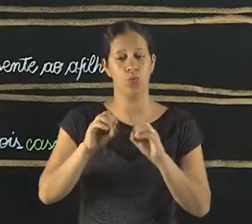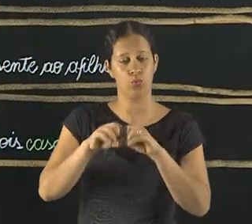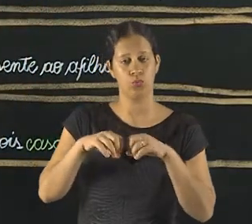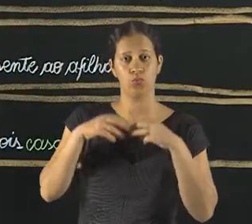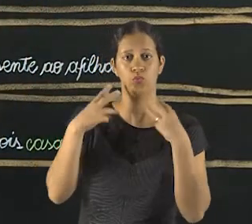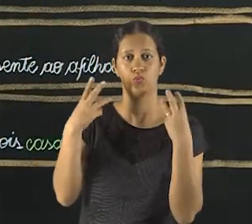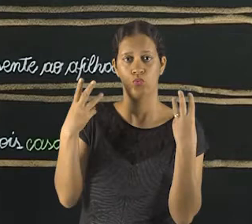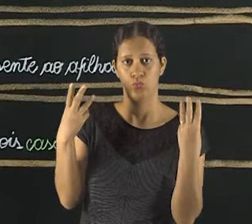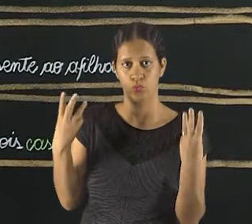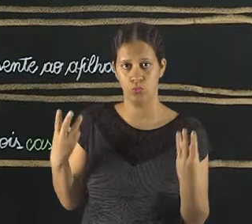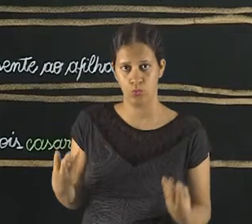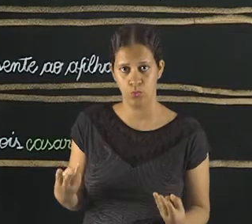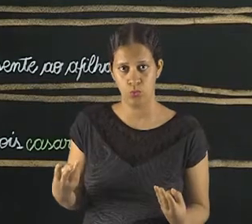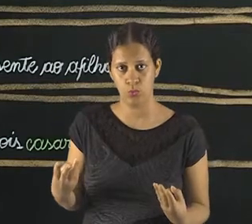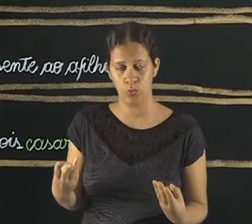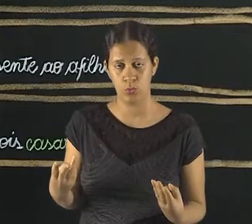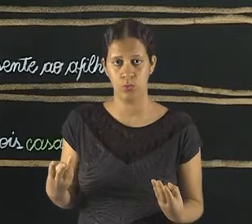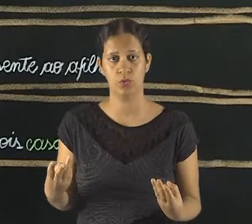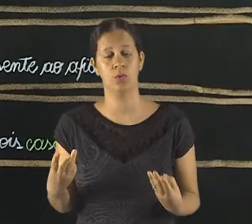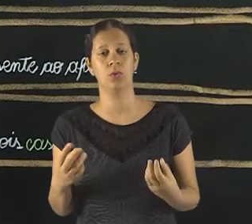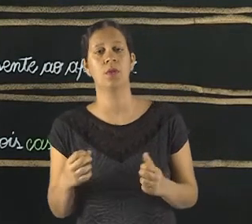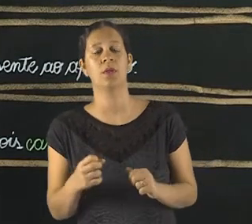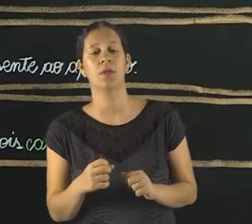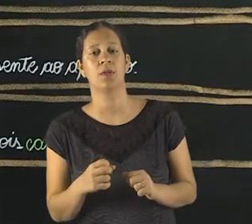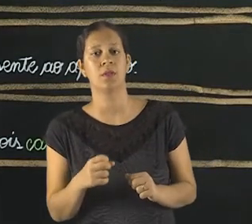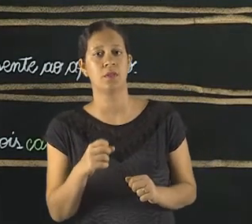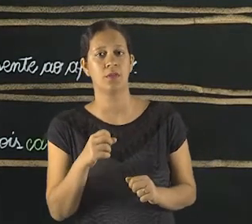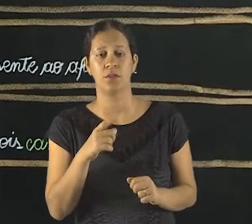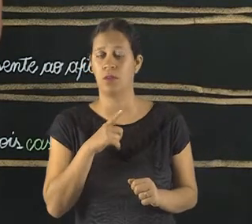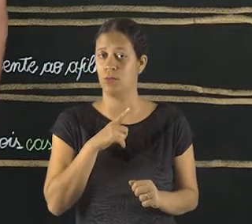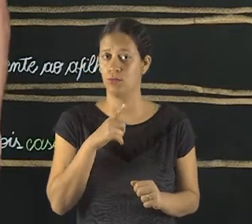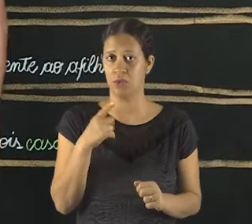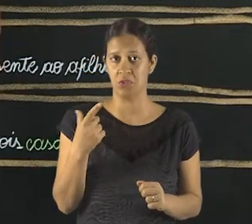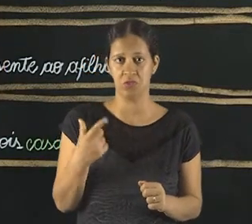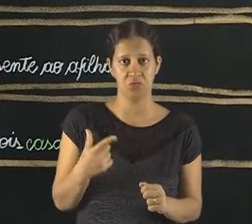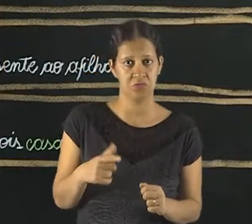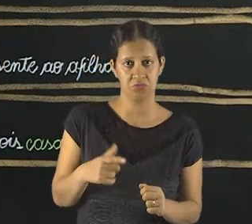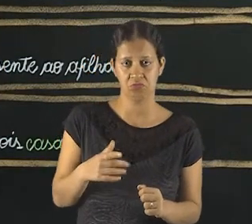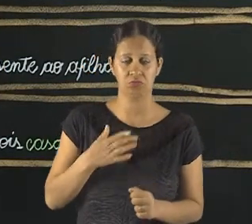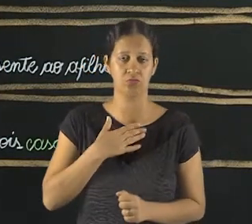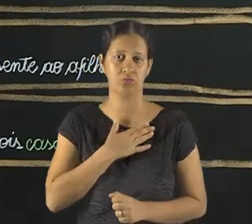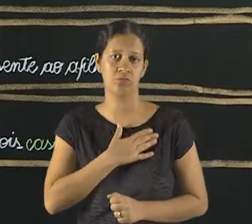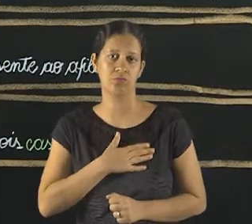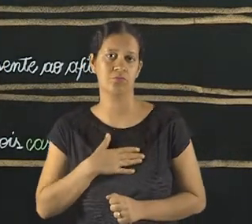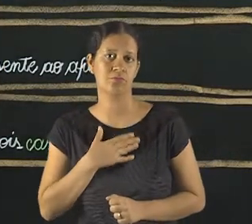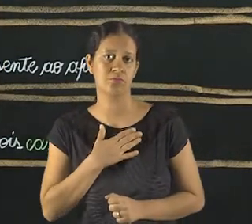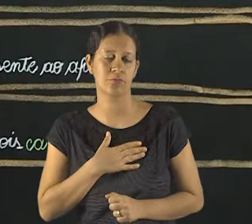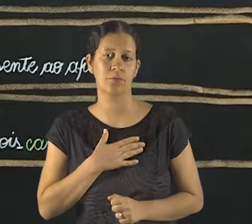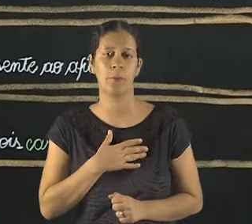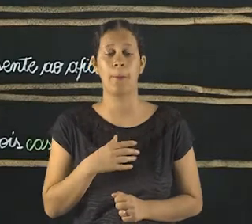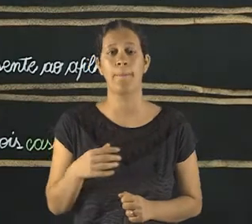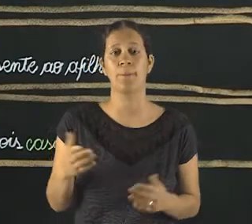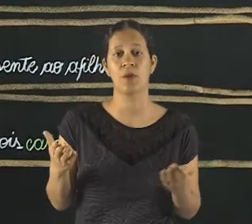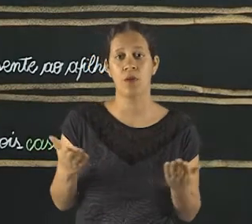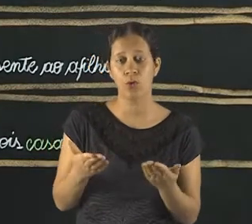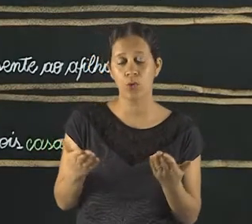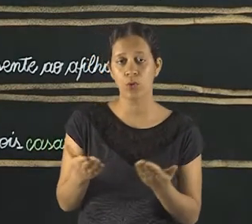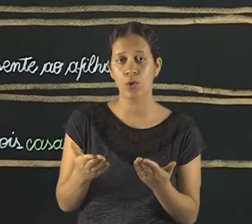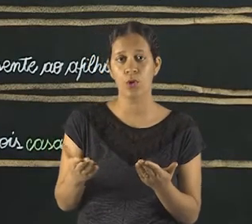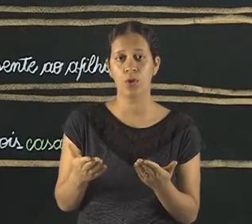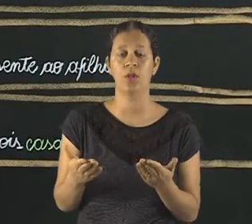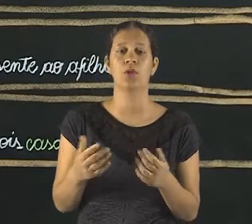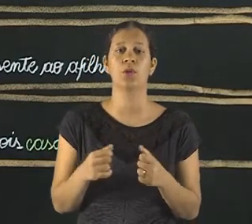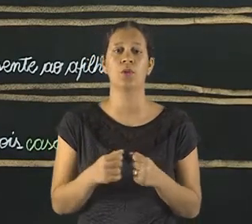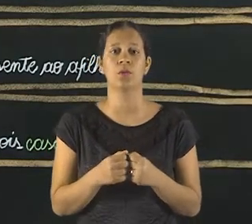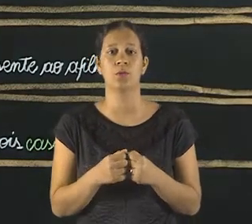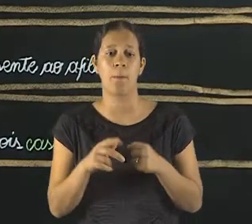sujeito, o show, predicado, não alcançou as expectativas. Para fazer a análise dos verbos, eu vou para o